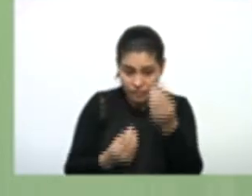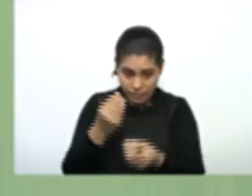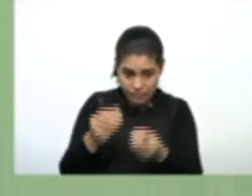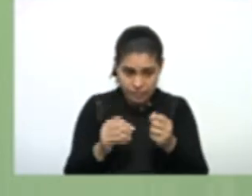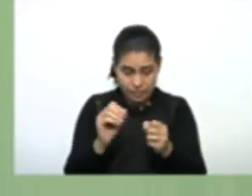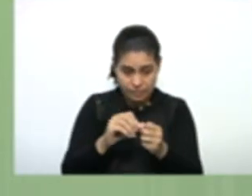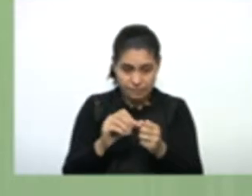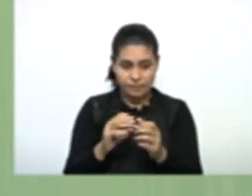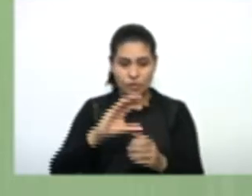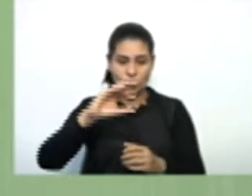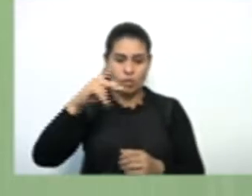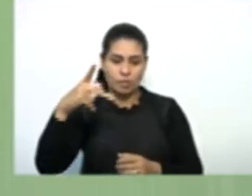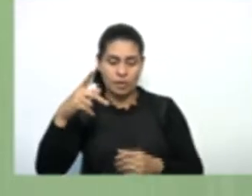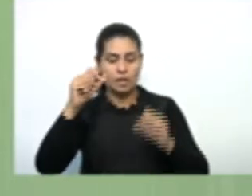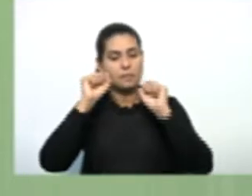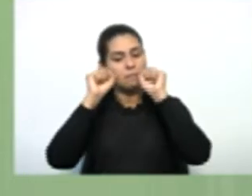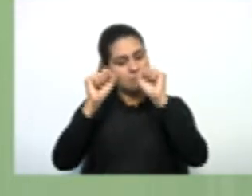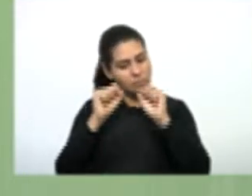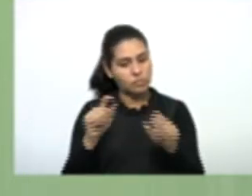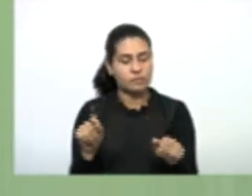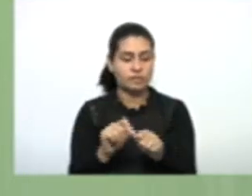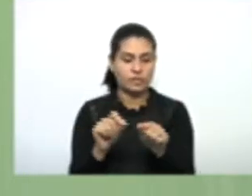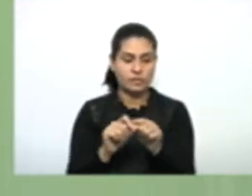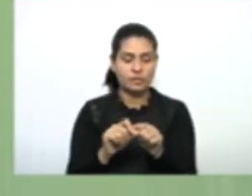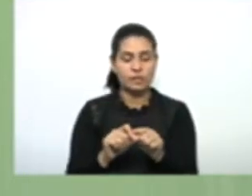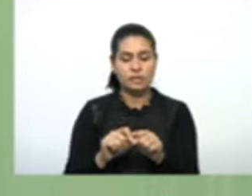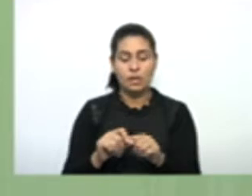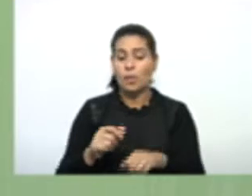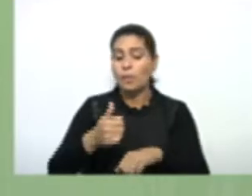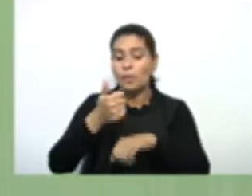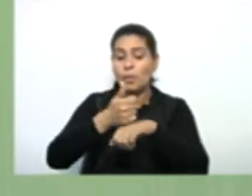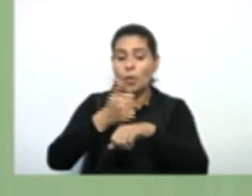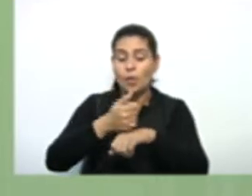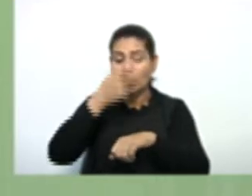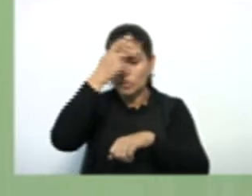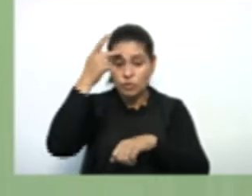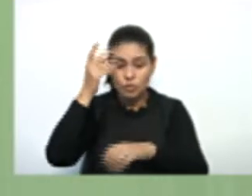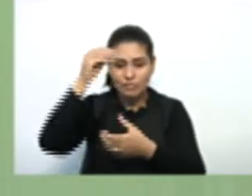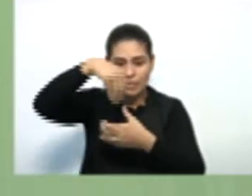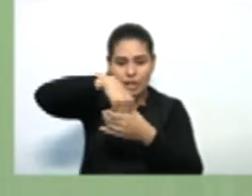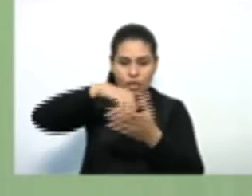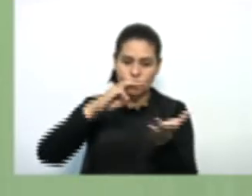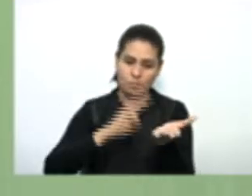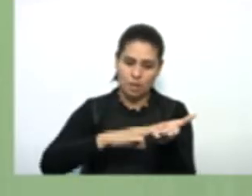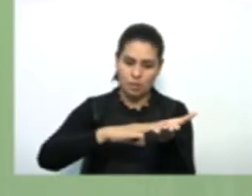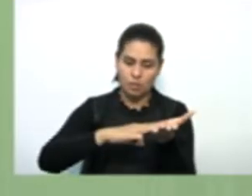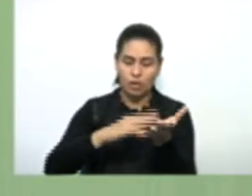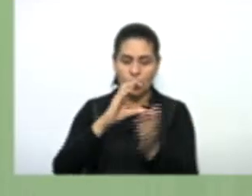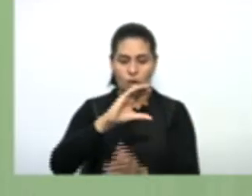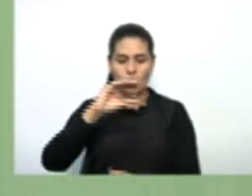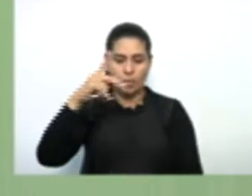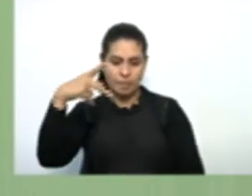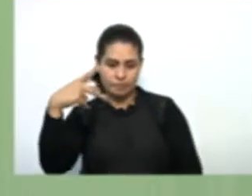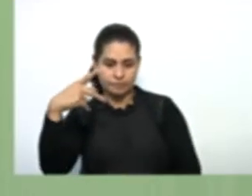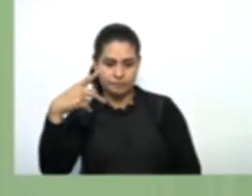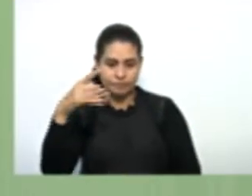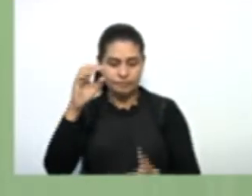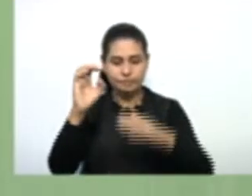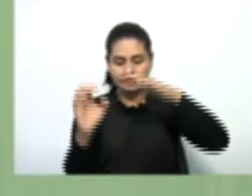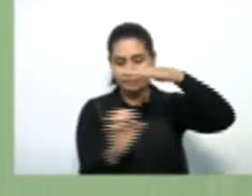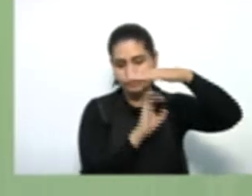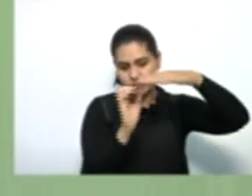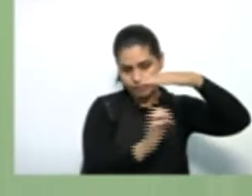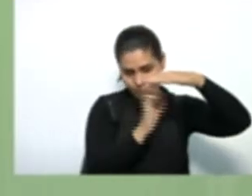cooperativo, elas podem ser realizadas apenas por cooperados. A ideia é o seguinte: a empresa,